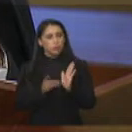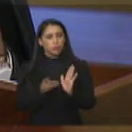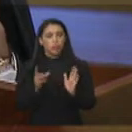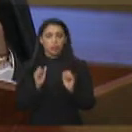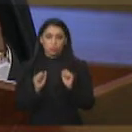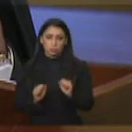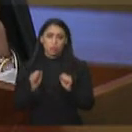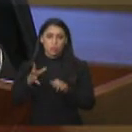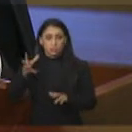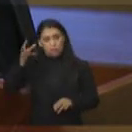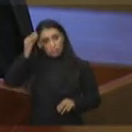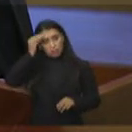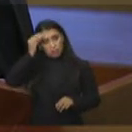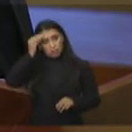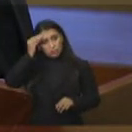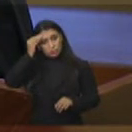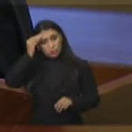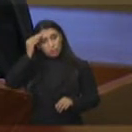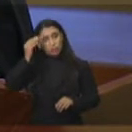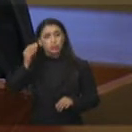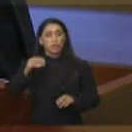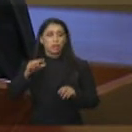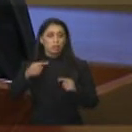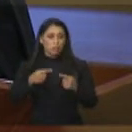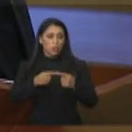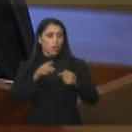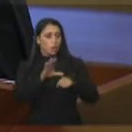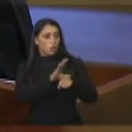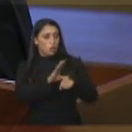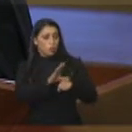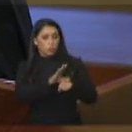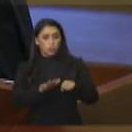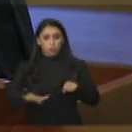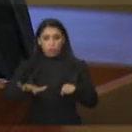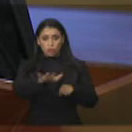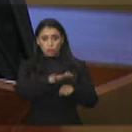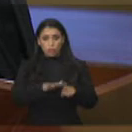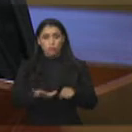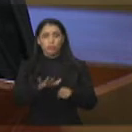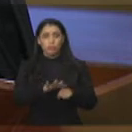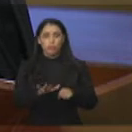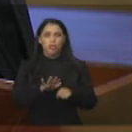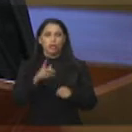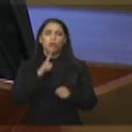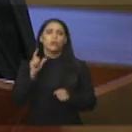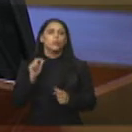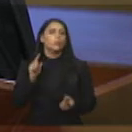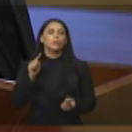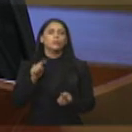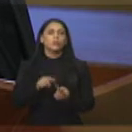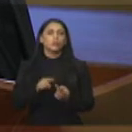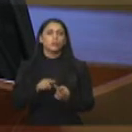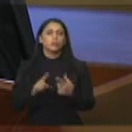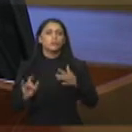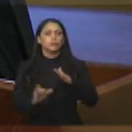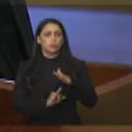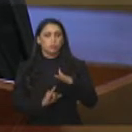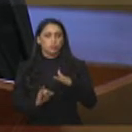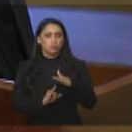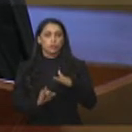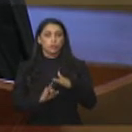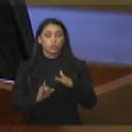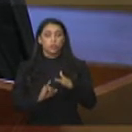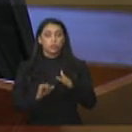ser compreendido no contexto da ordem constitucional global. O caráter enfaticamente objetivo do Instituto,